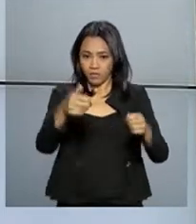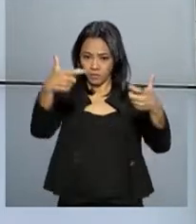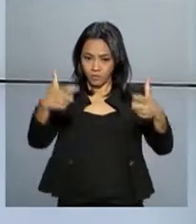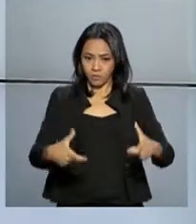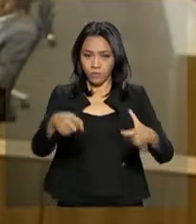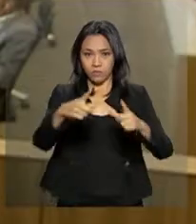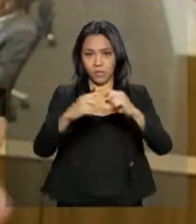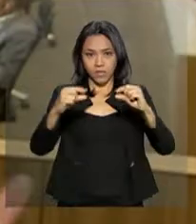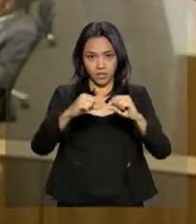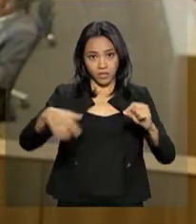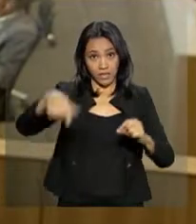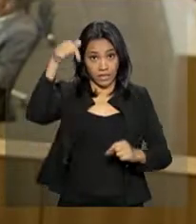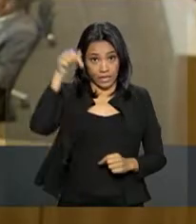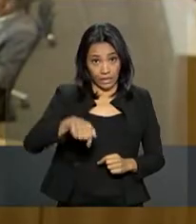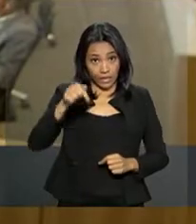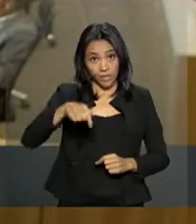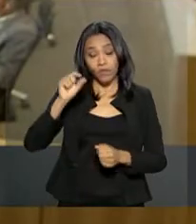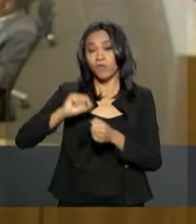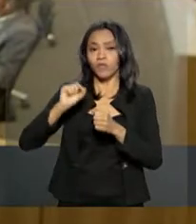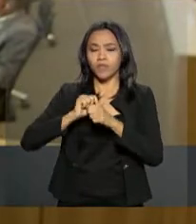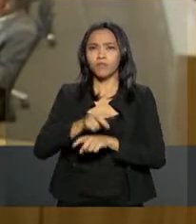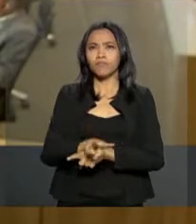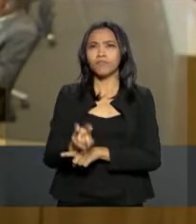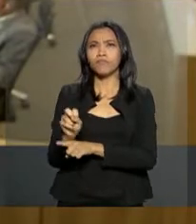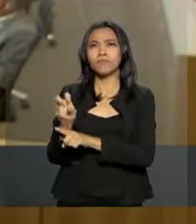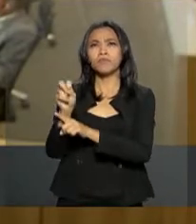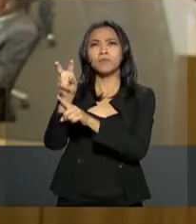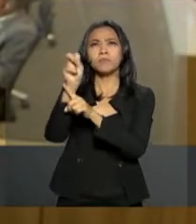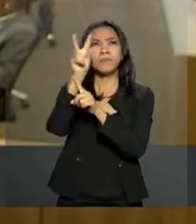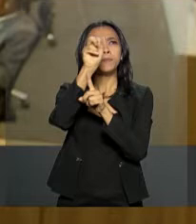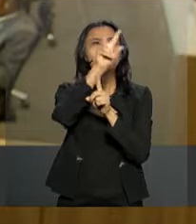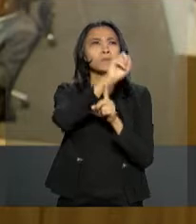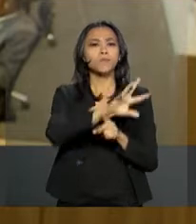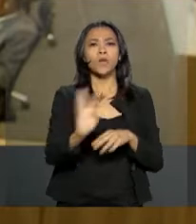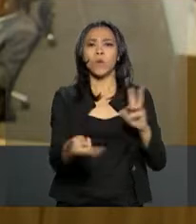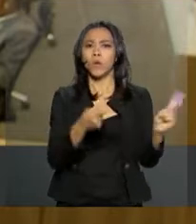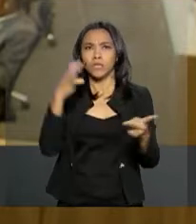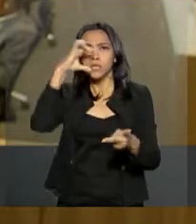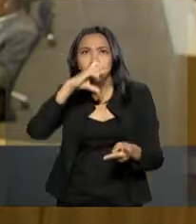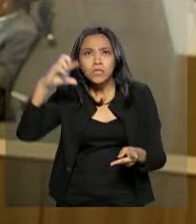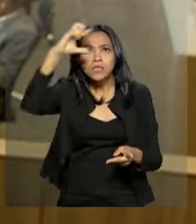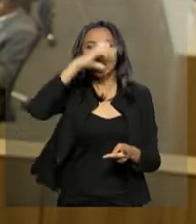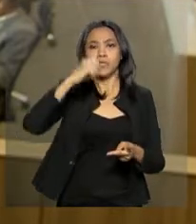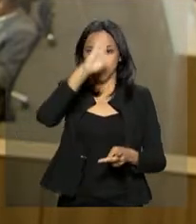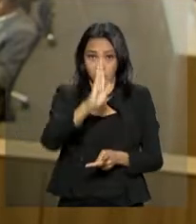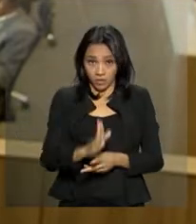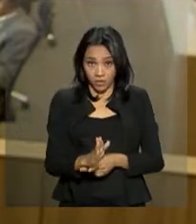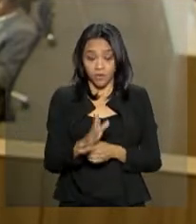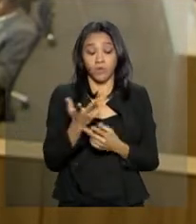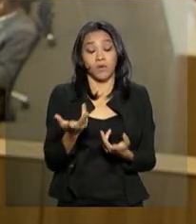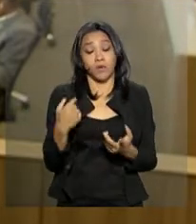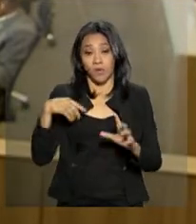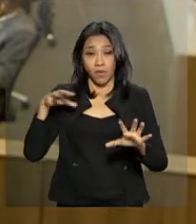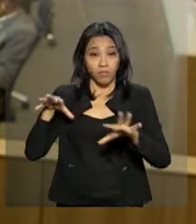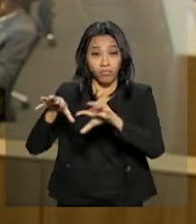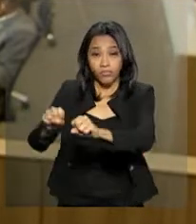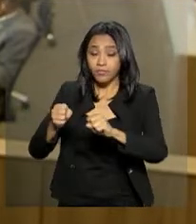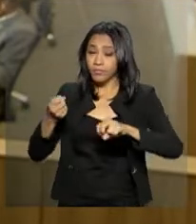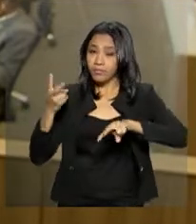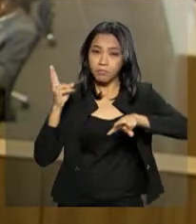nacional daqui foi feito monitoramento da situação em todo o país em tempo real de ocorrências prisões e